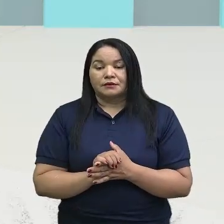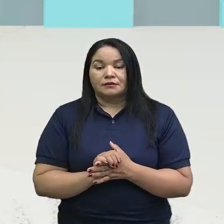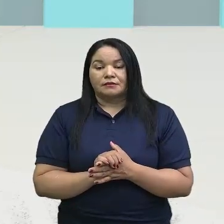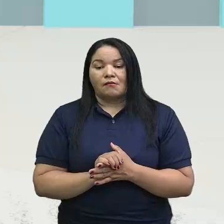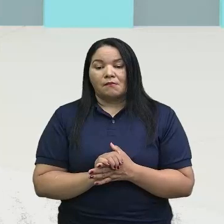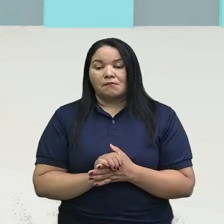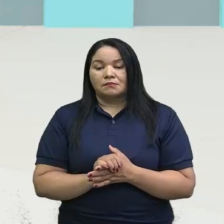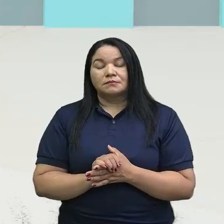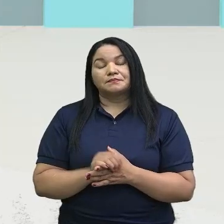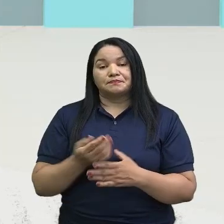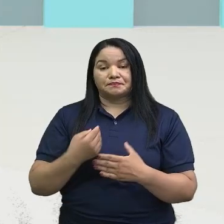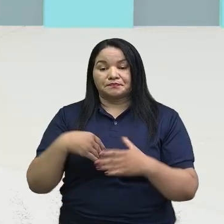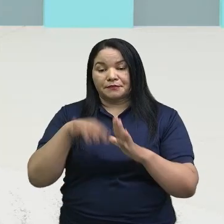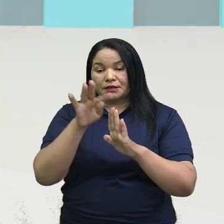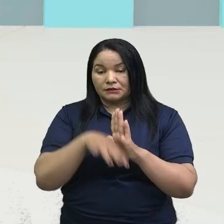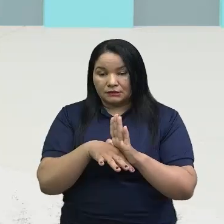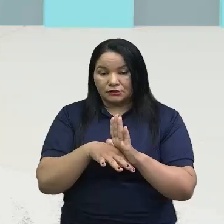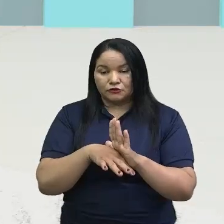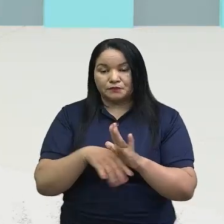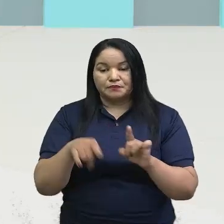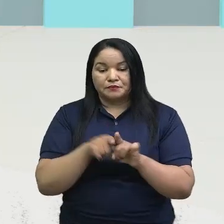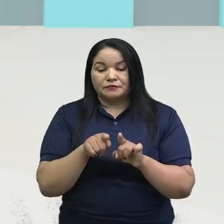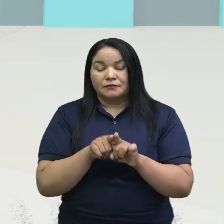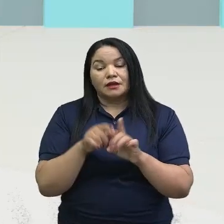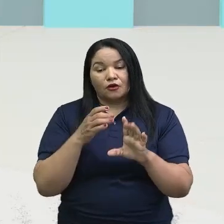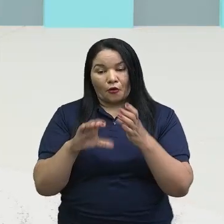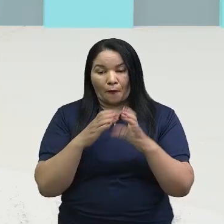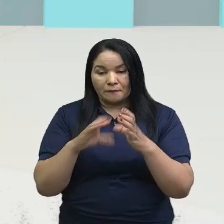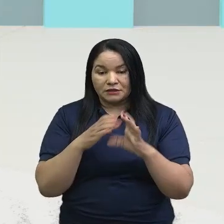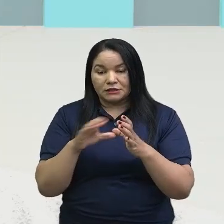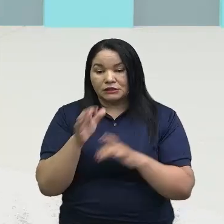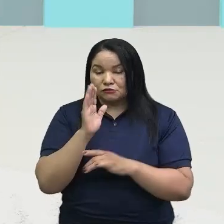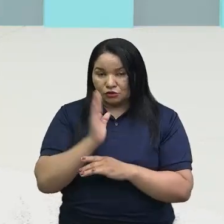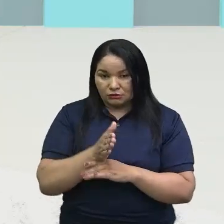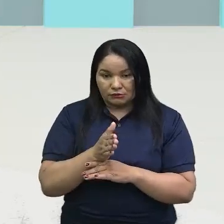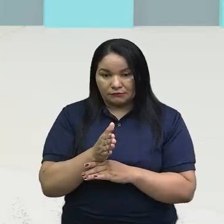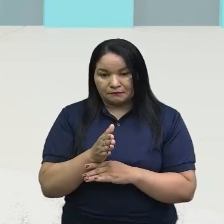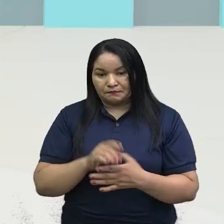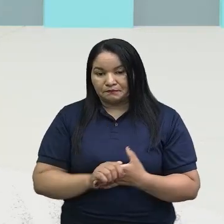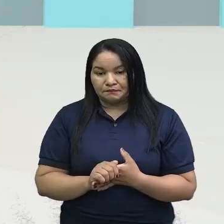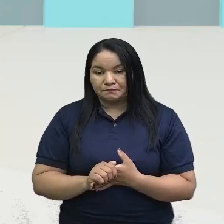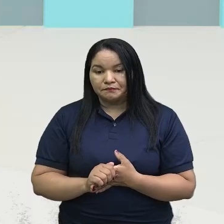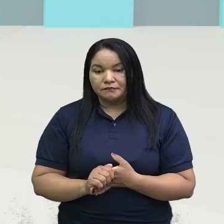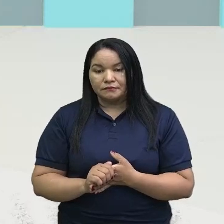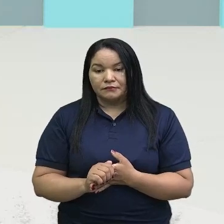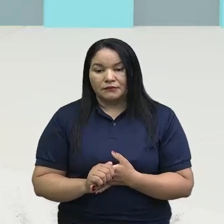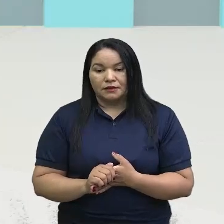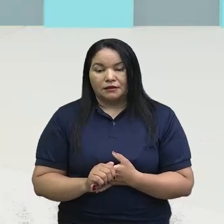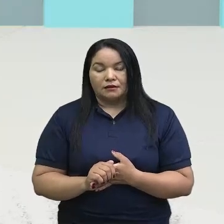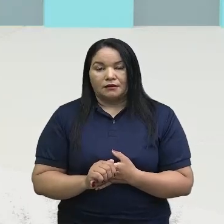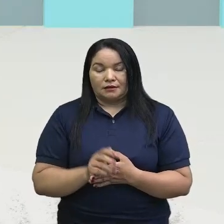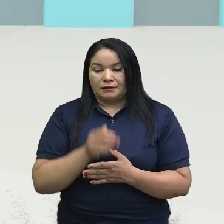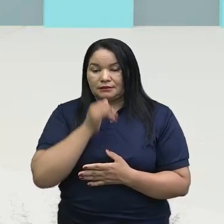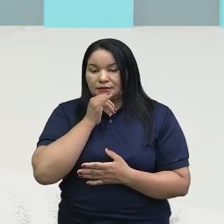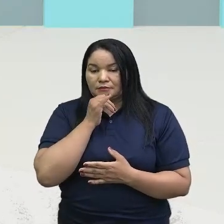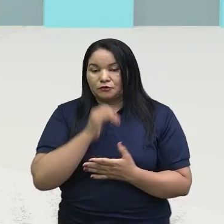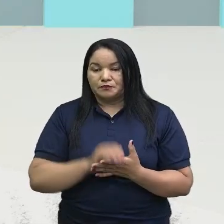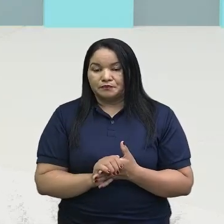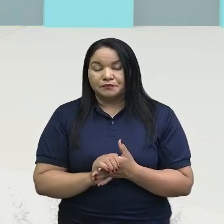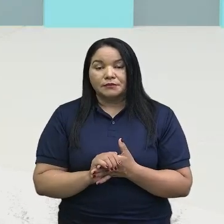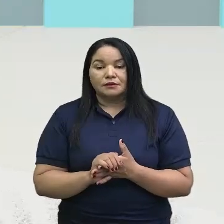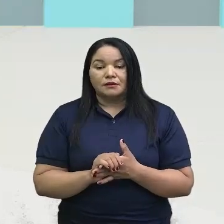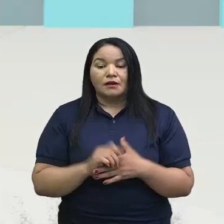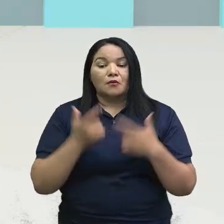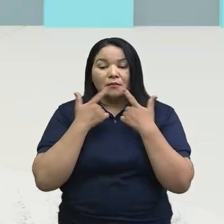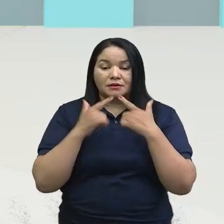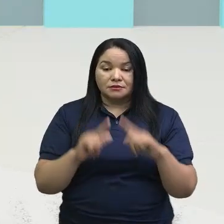empregadas em textos que visam a comunicação direta com o público. Então, uma linguagem mais